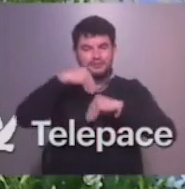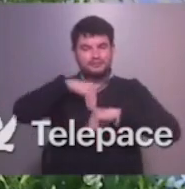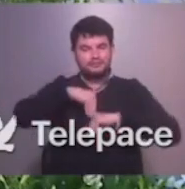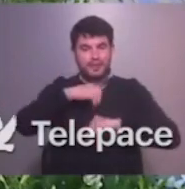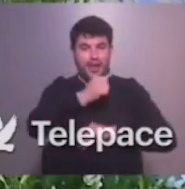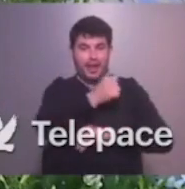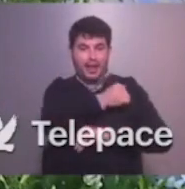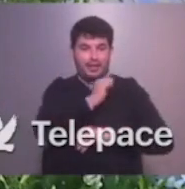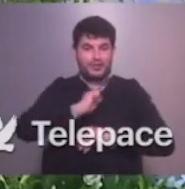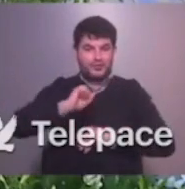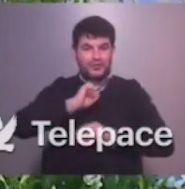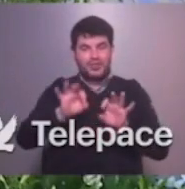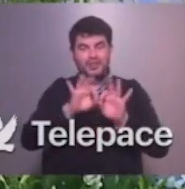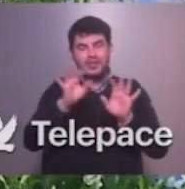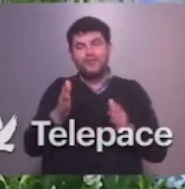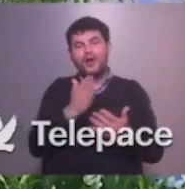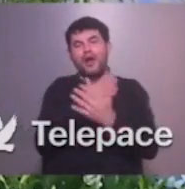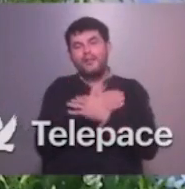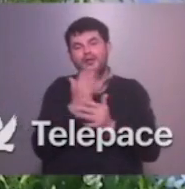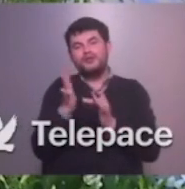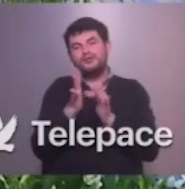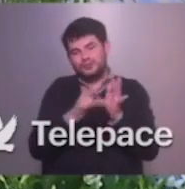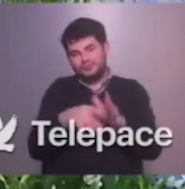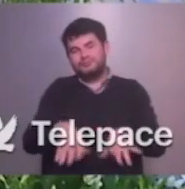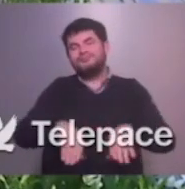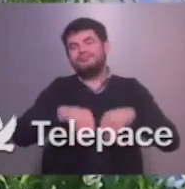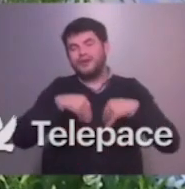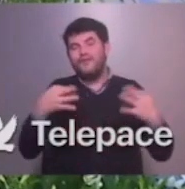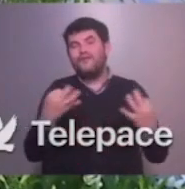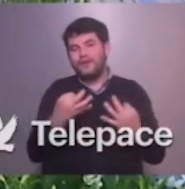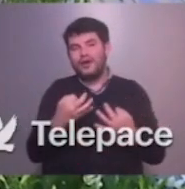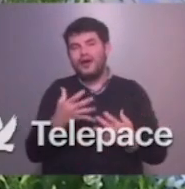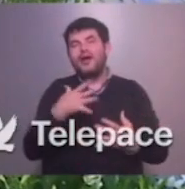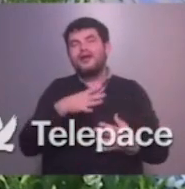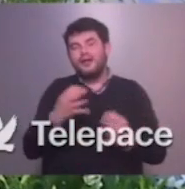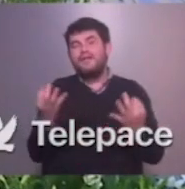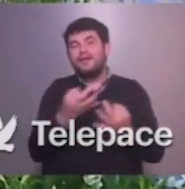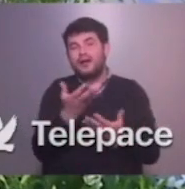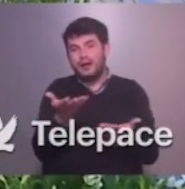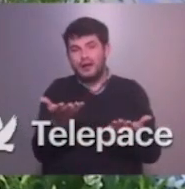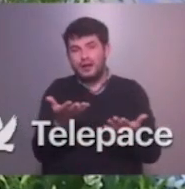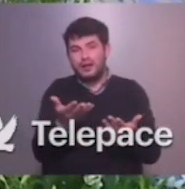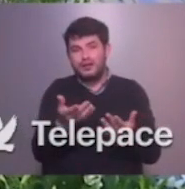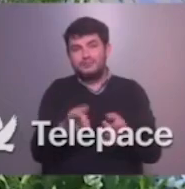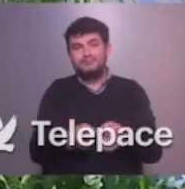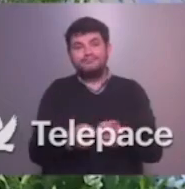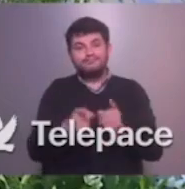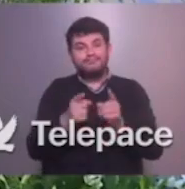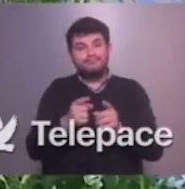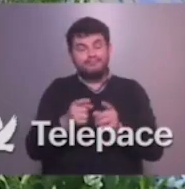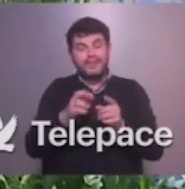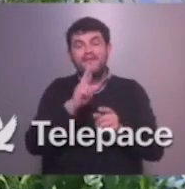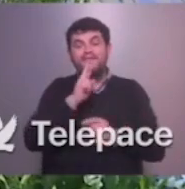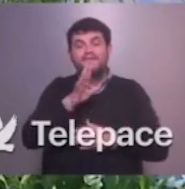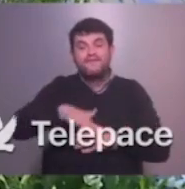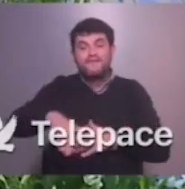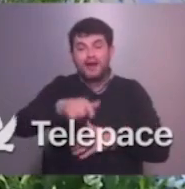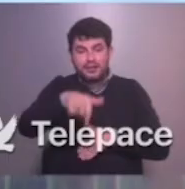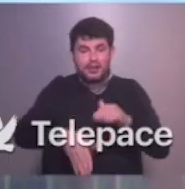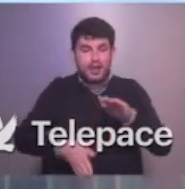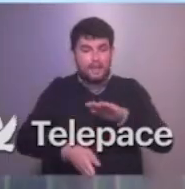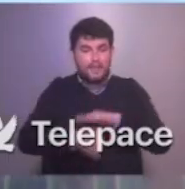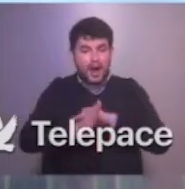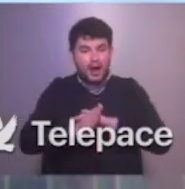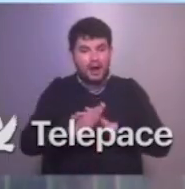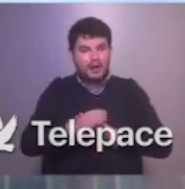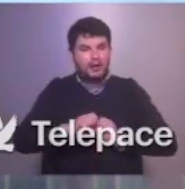em nossa casa como o discípulo também a recebeu. Queremos, por isso, partir desse santuário